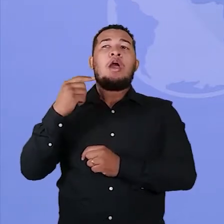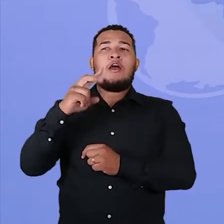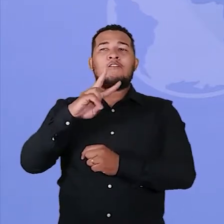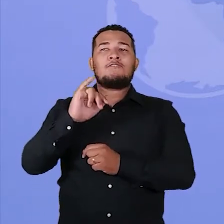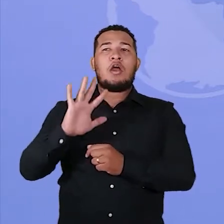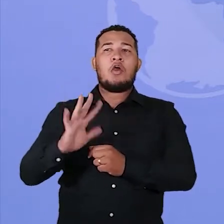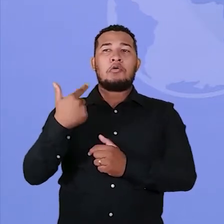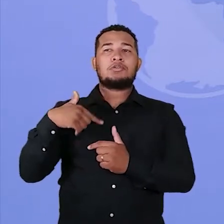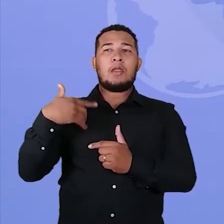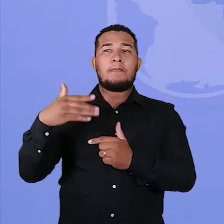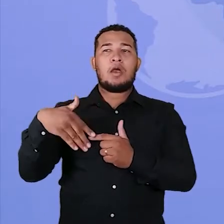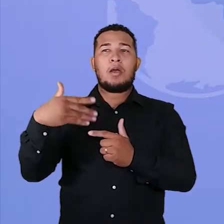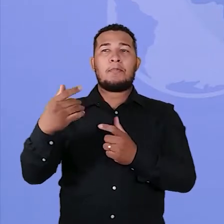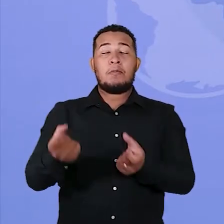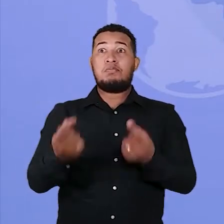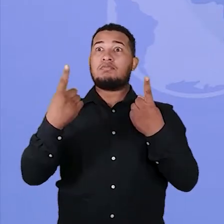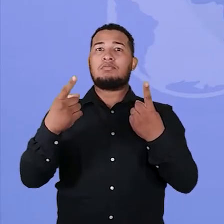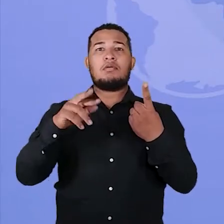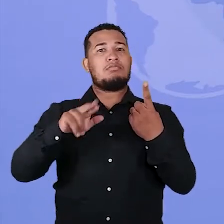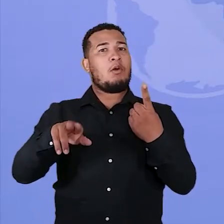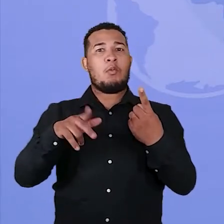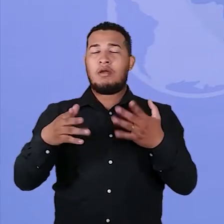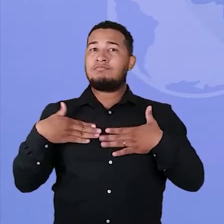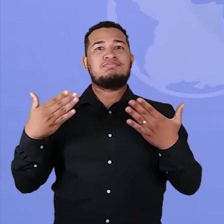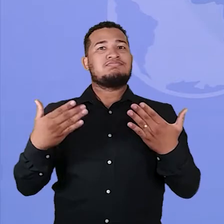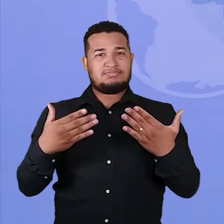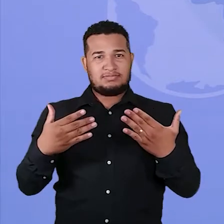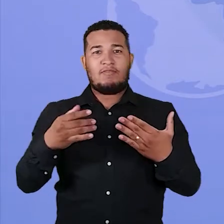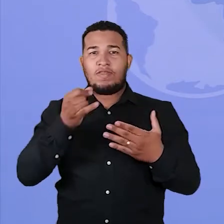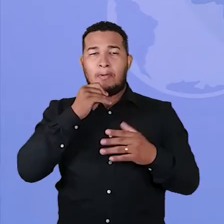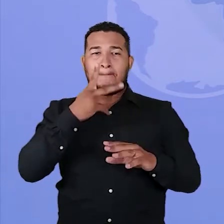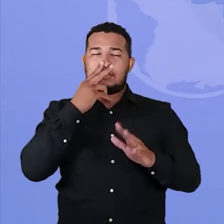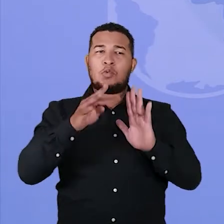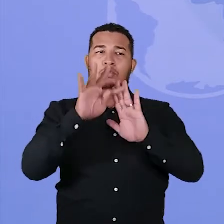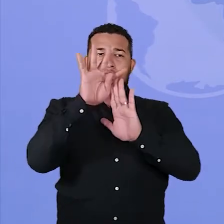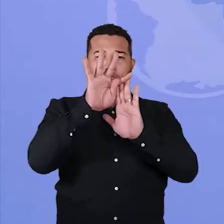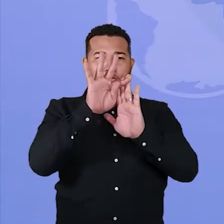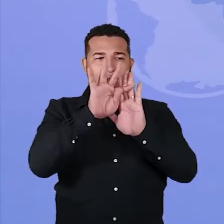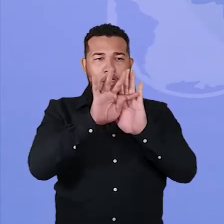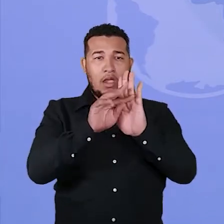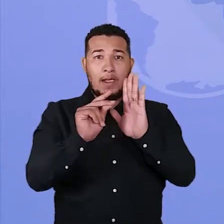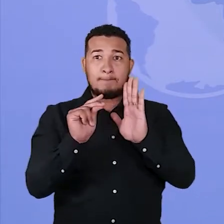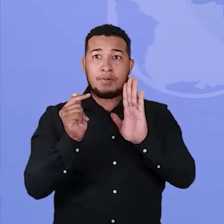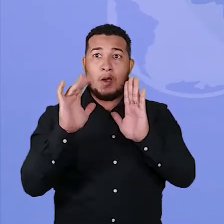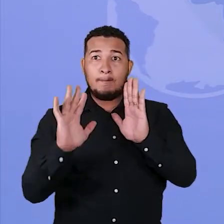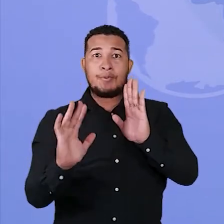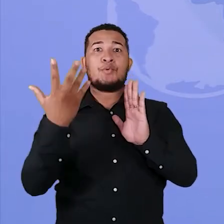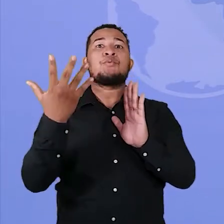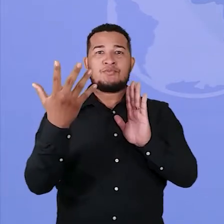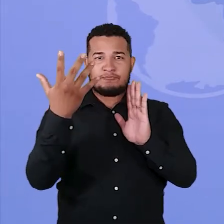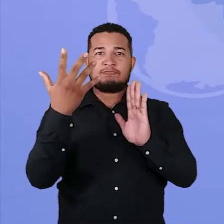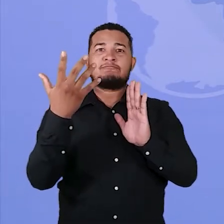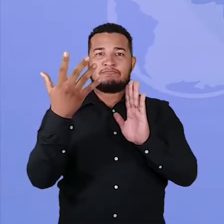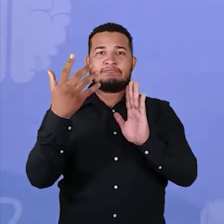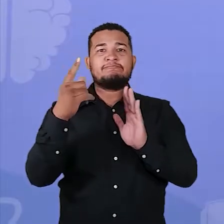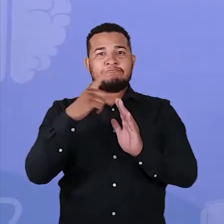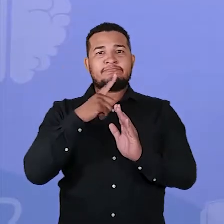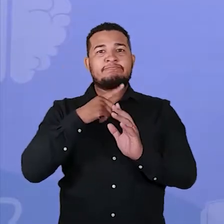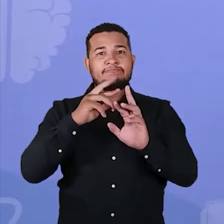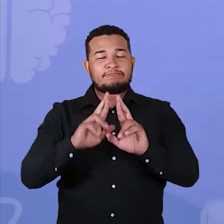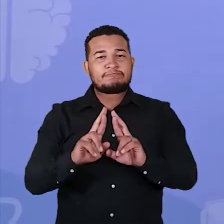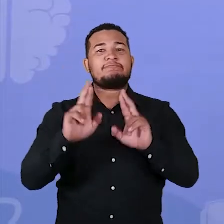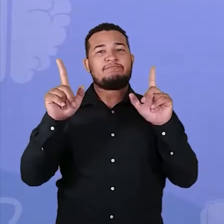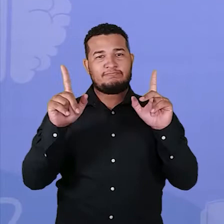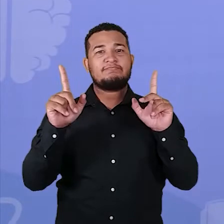de expectativa. Quando o texto está caminhando para um lado e de repente tem um acontecimento que